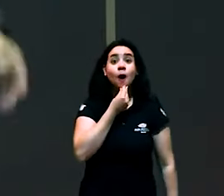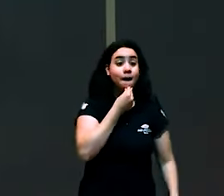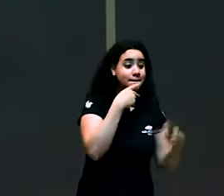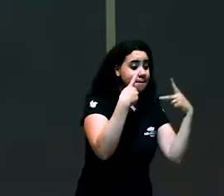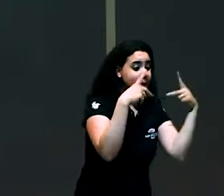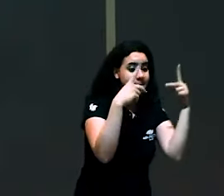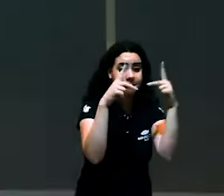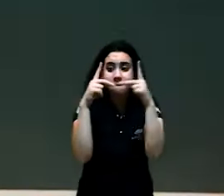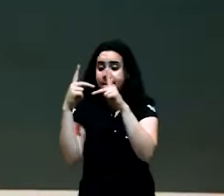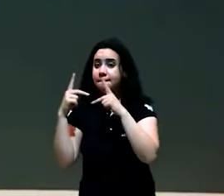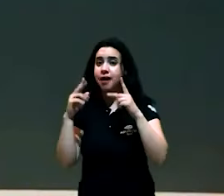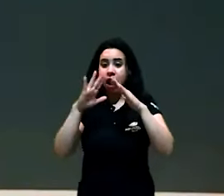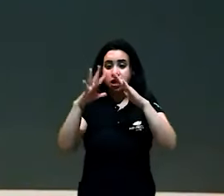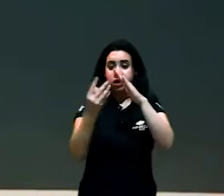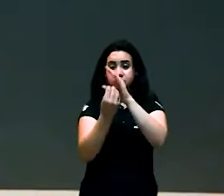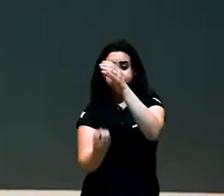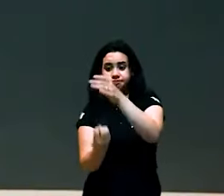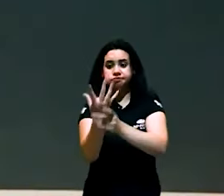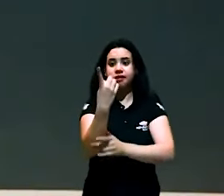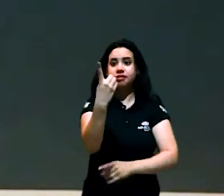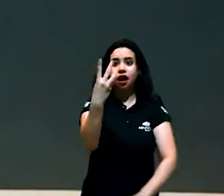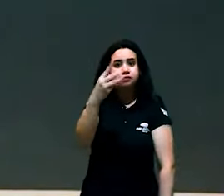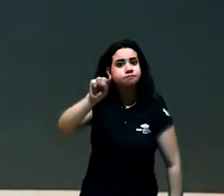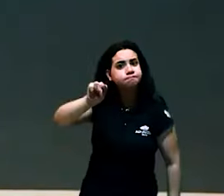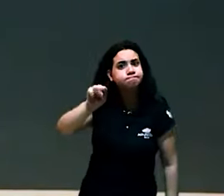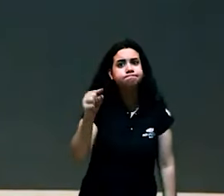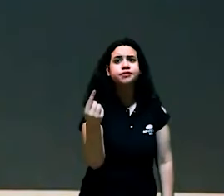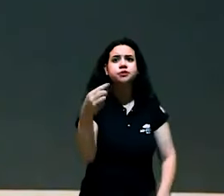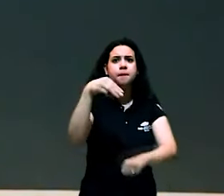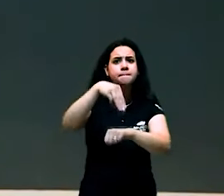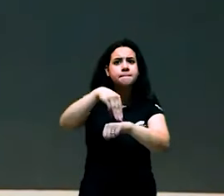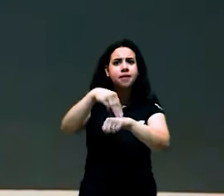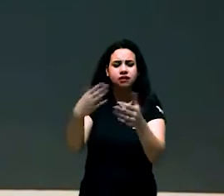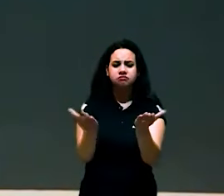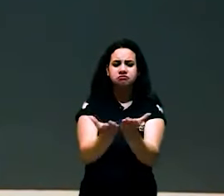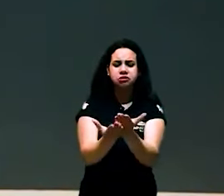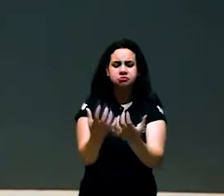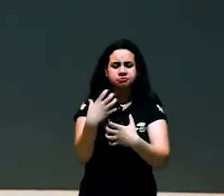igreja de 13 mil crentes convertidos e cheios do Espírito Santo.